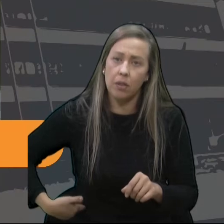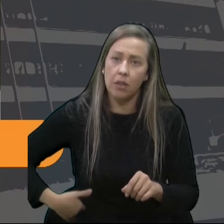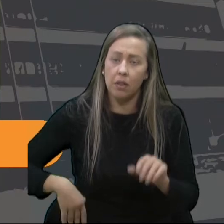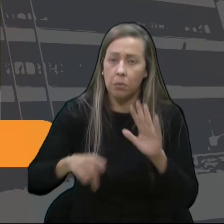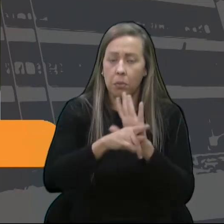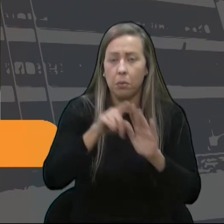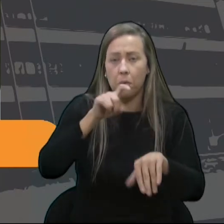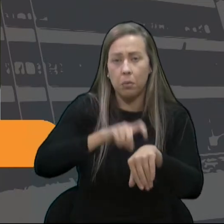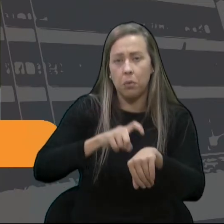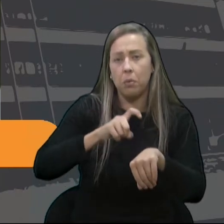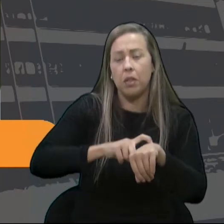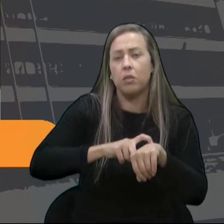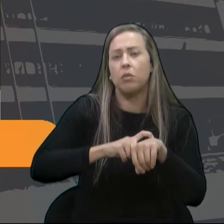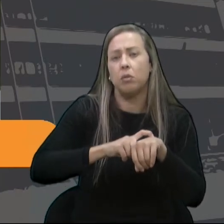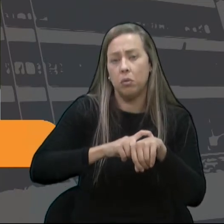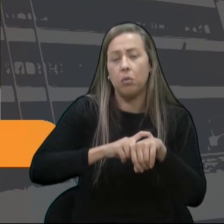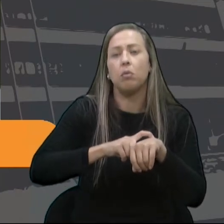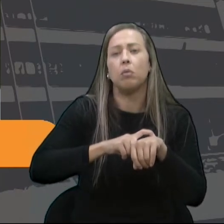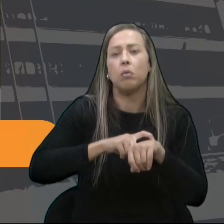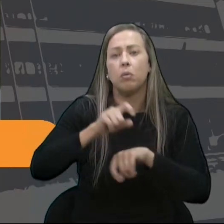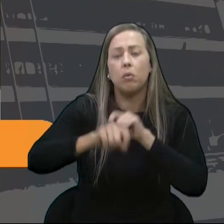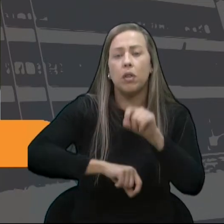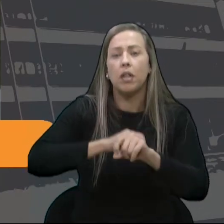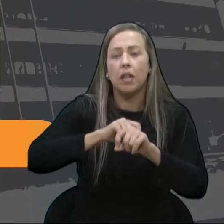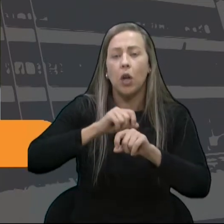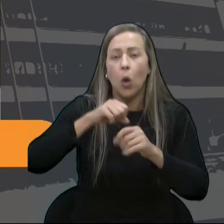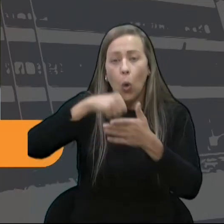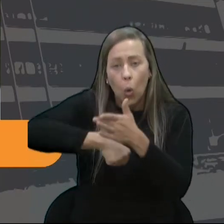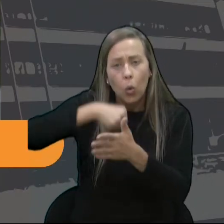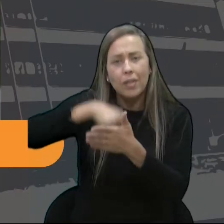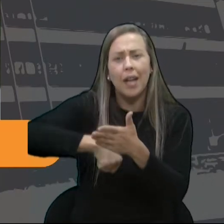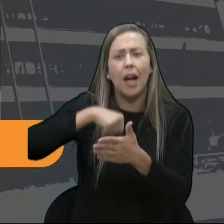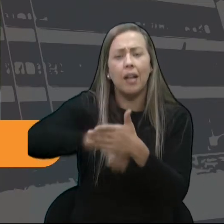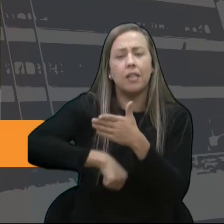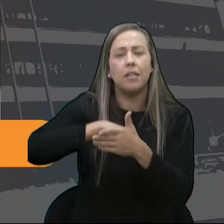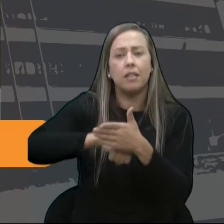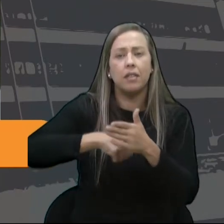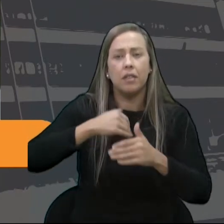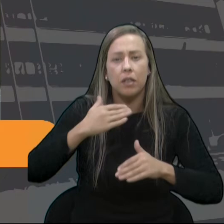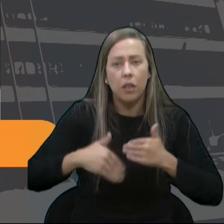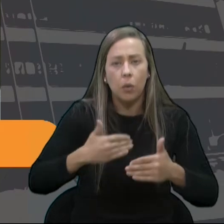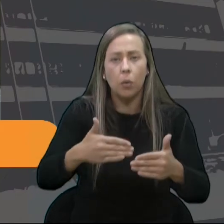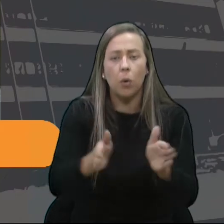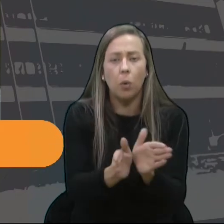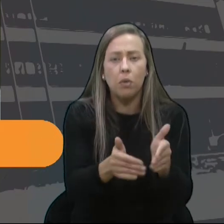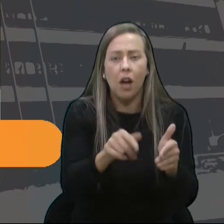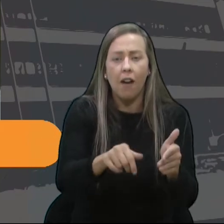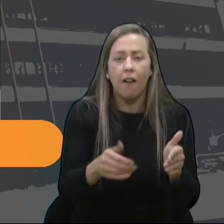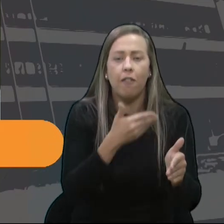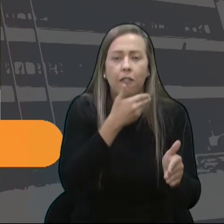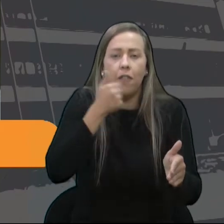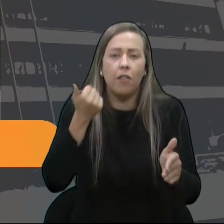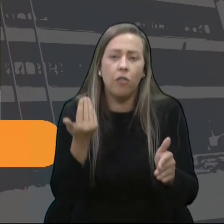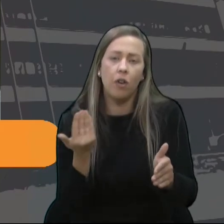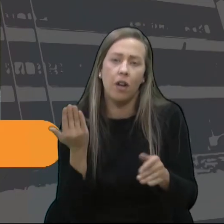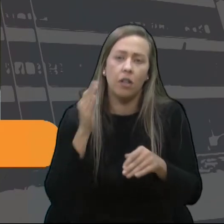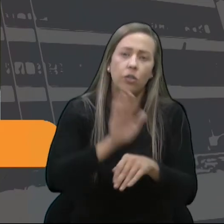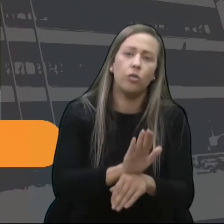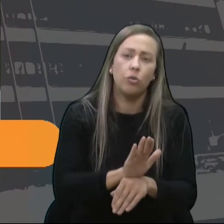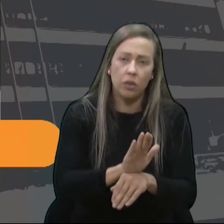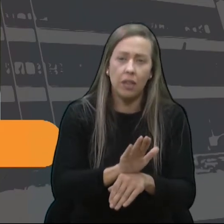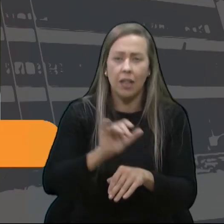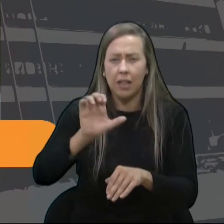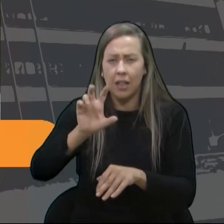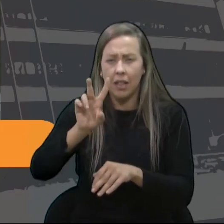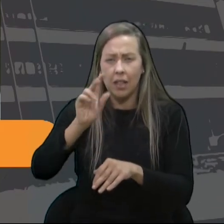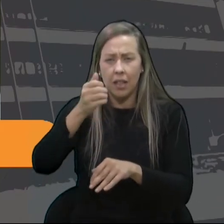daquele momento lutar para que a composição lhe seja favorável. O Evandro colocou agora